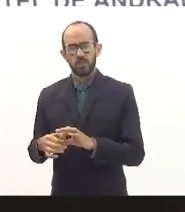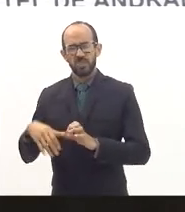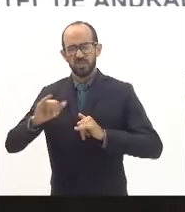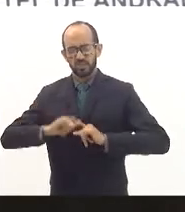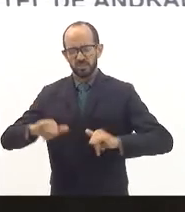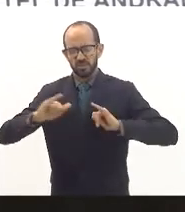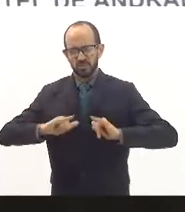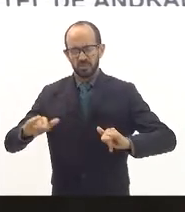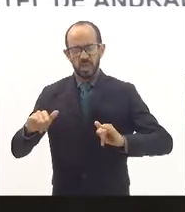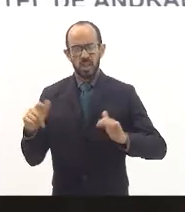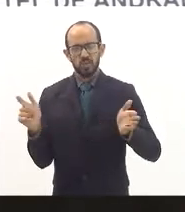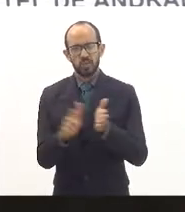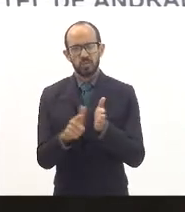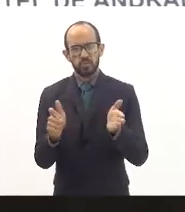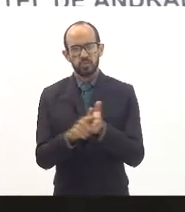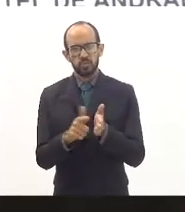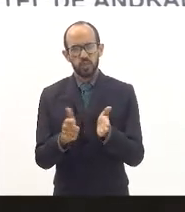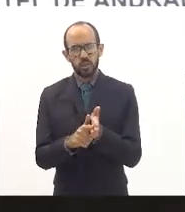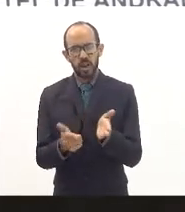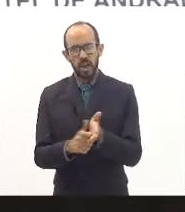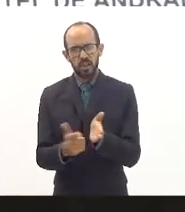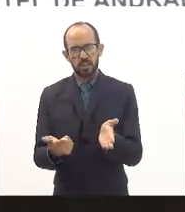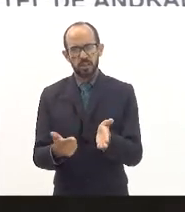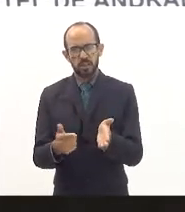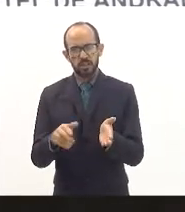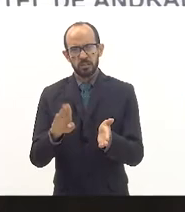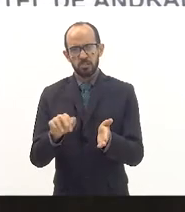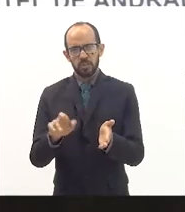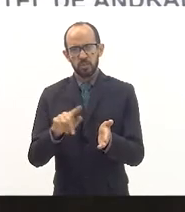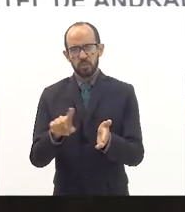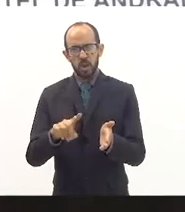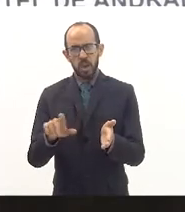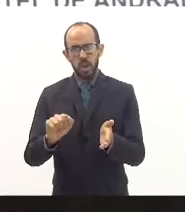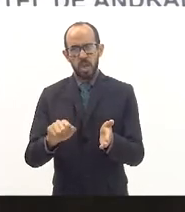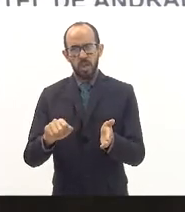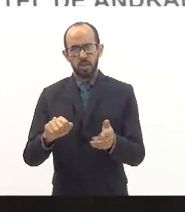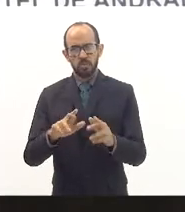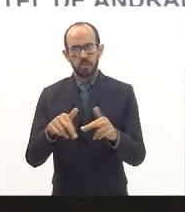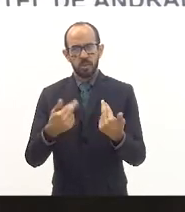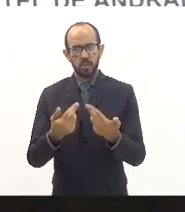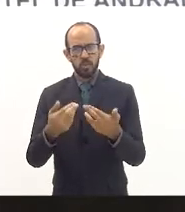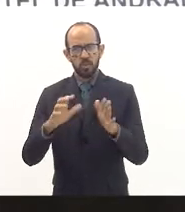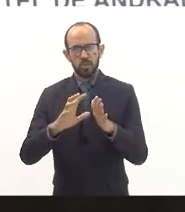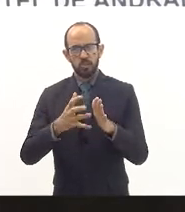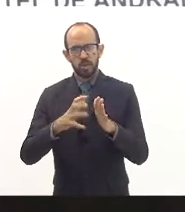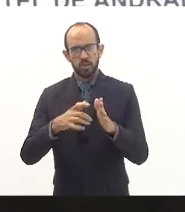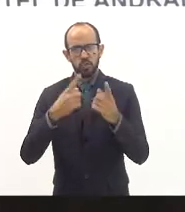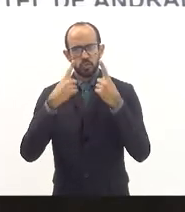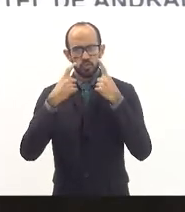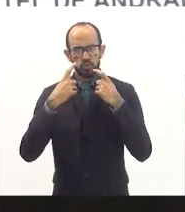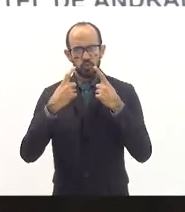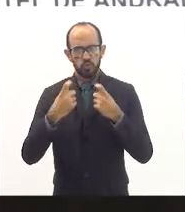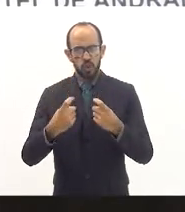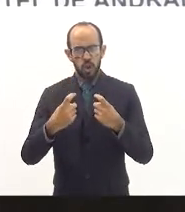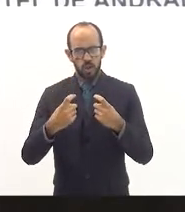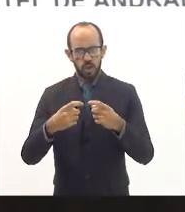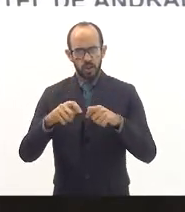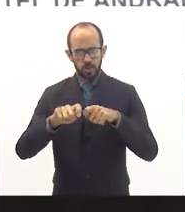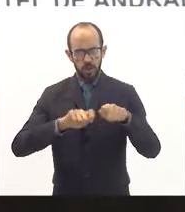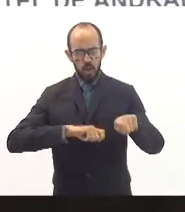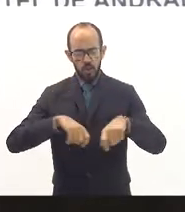de comunicação, em que Brizola, numa reunião partidária, chora ao